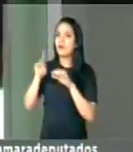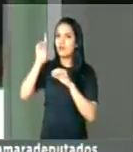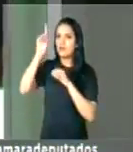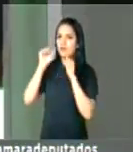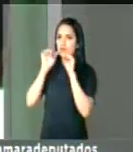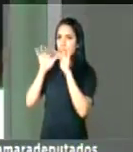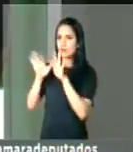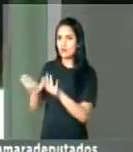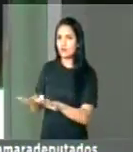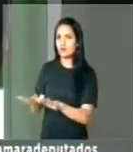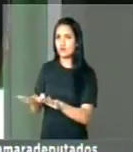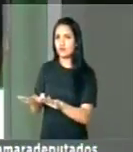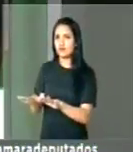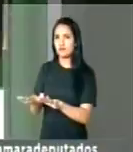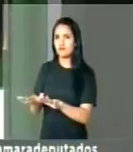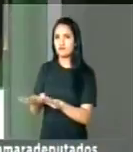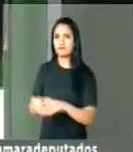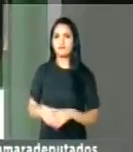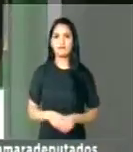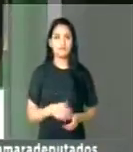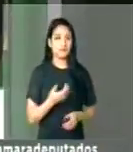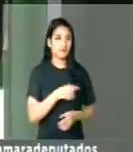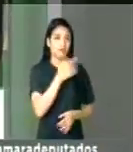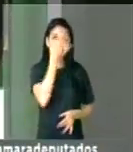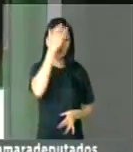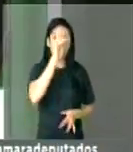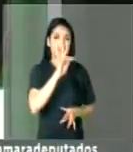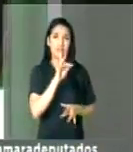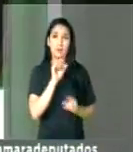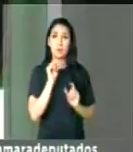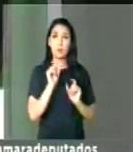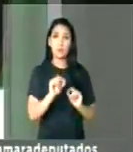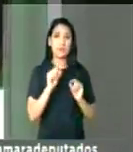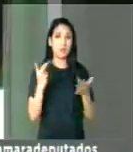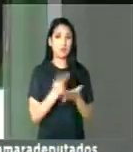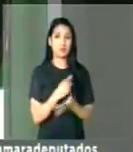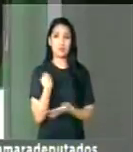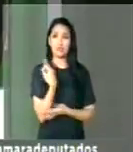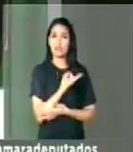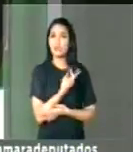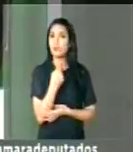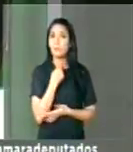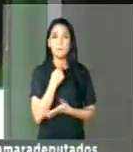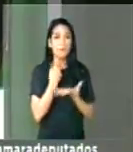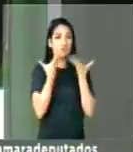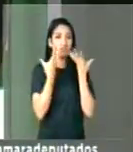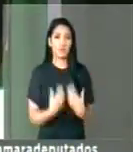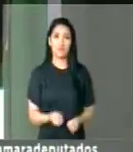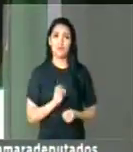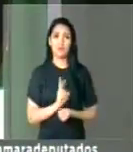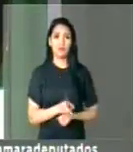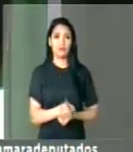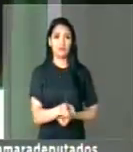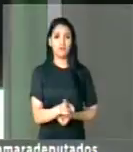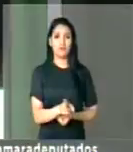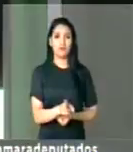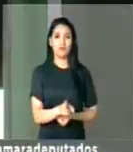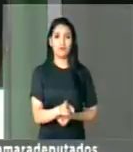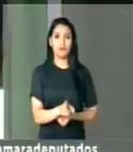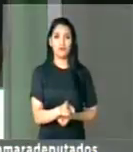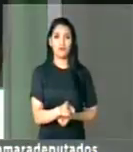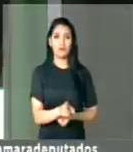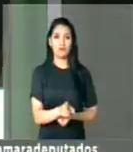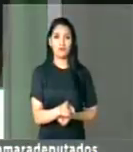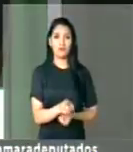vocês. Senhor presidente, o senhor não tem noção do que nós vivenciamos. Não podemos permitir mais no Brasil esse tipo